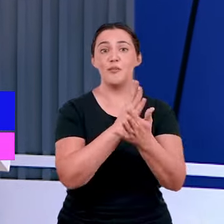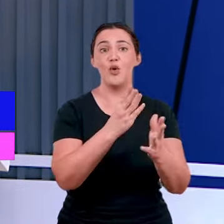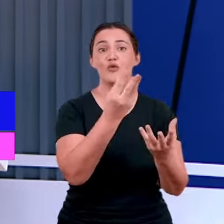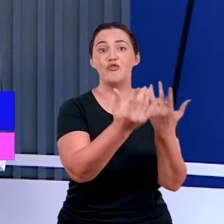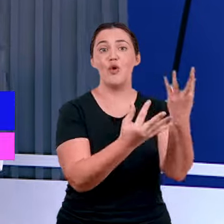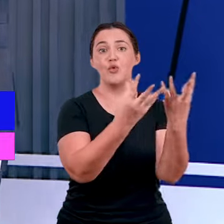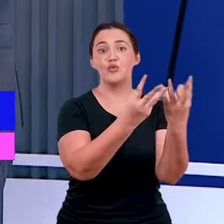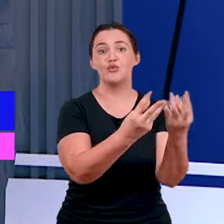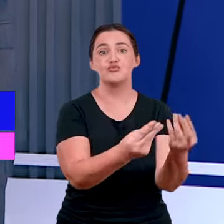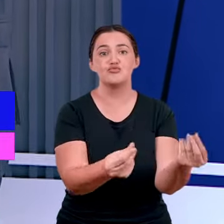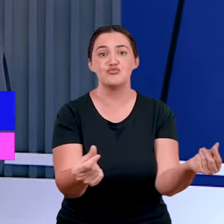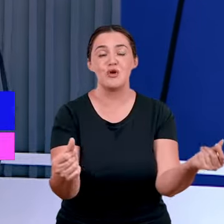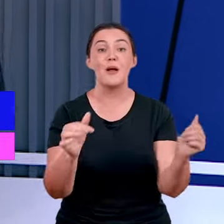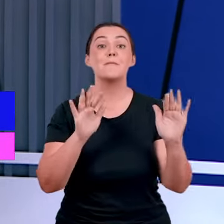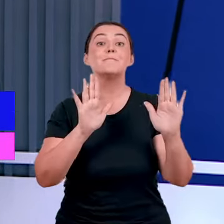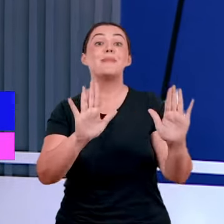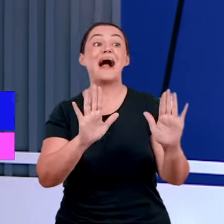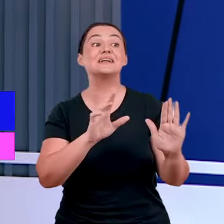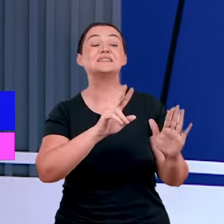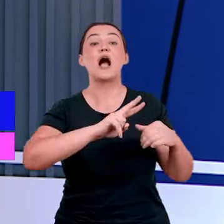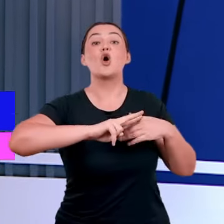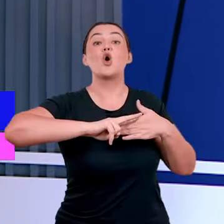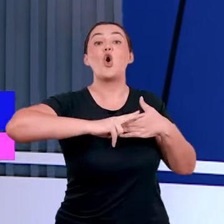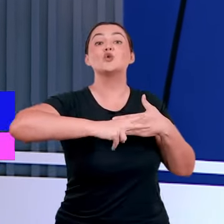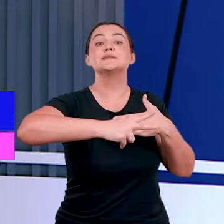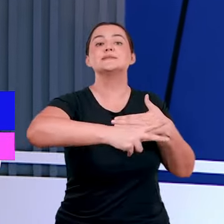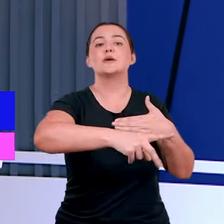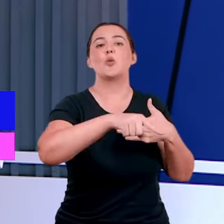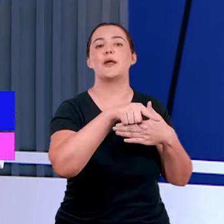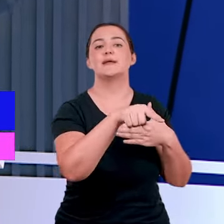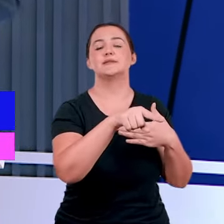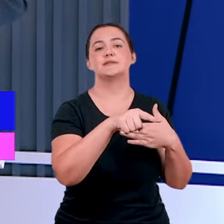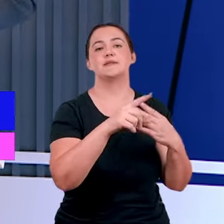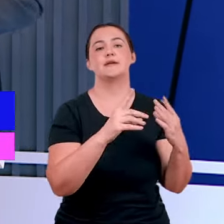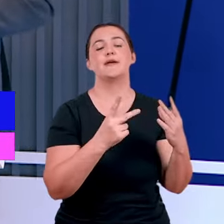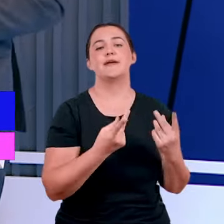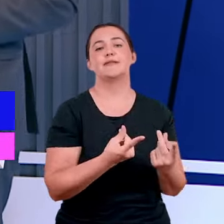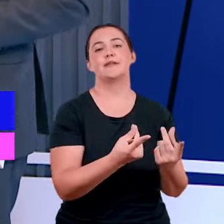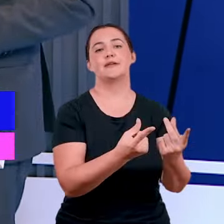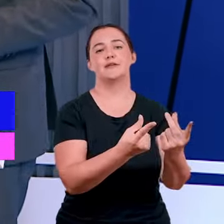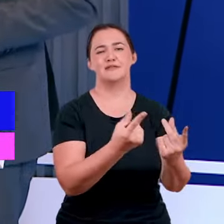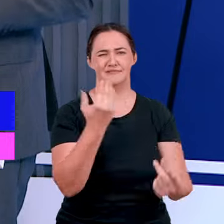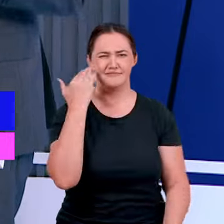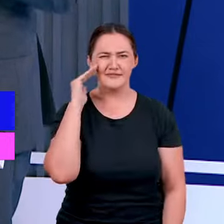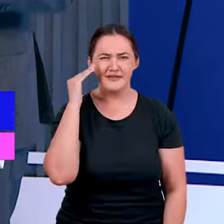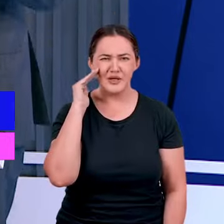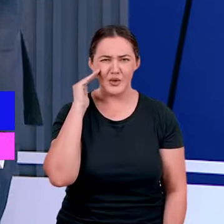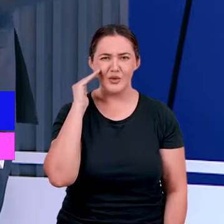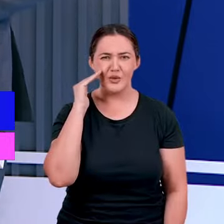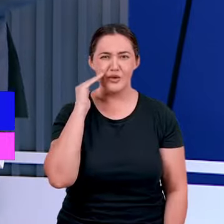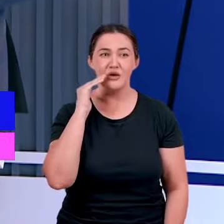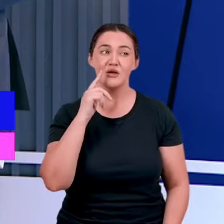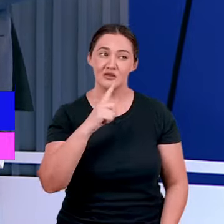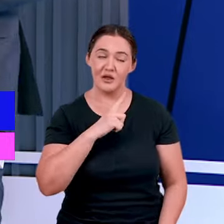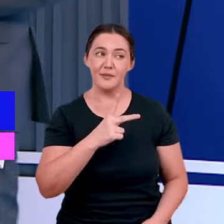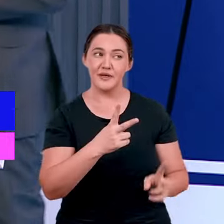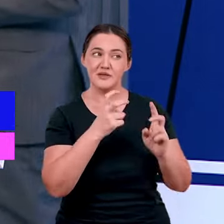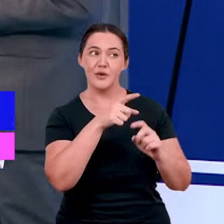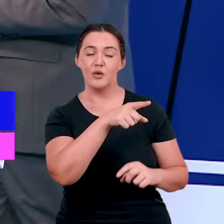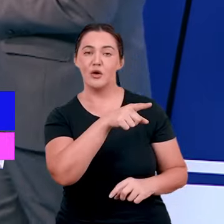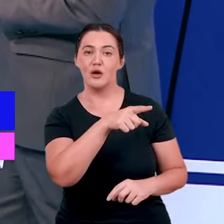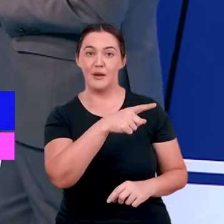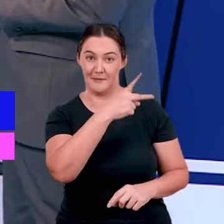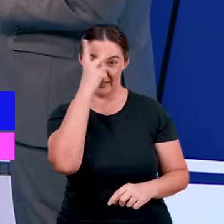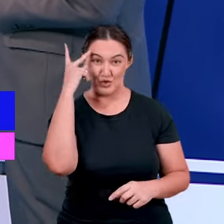agora, mas o fogo que a consumiu faz com que alastre as consequências até os dias de hoje,